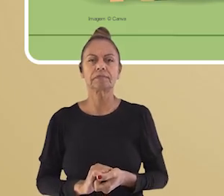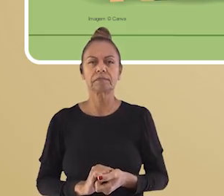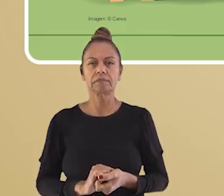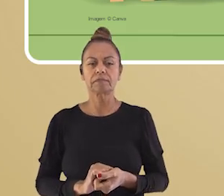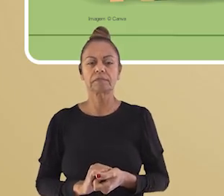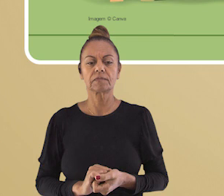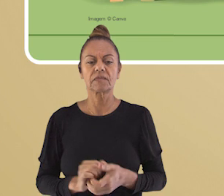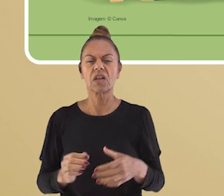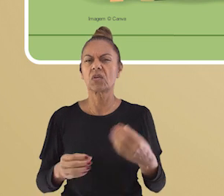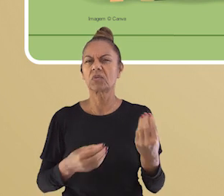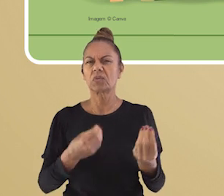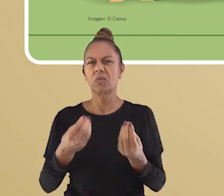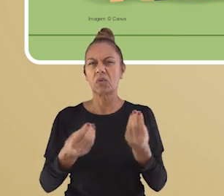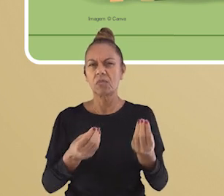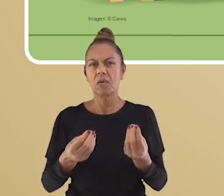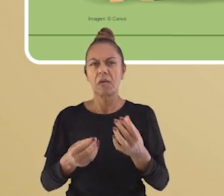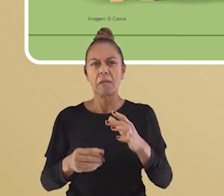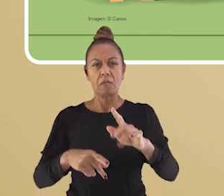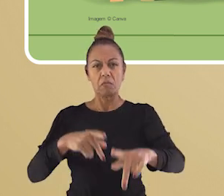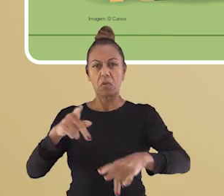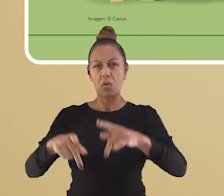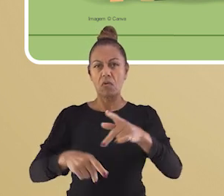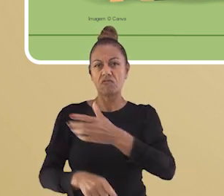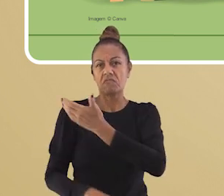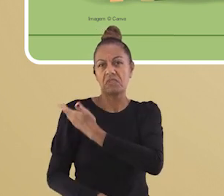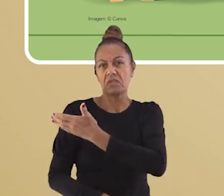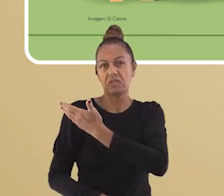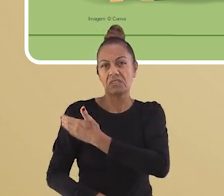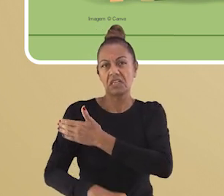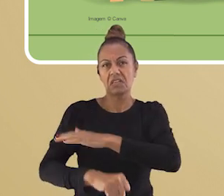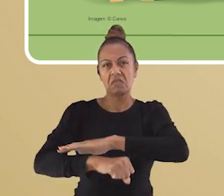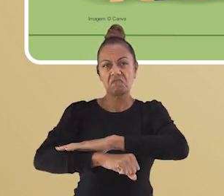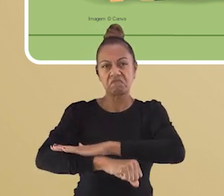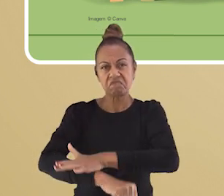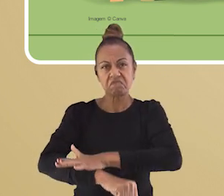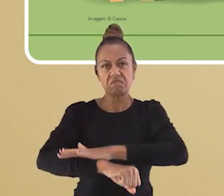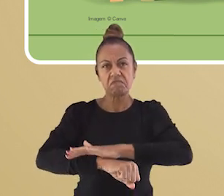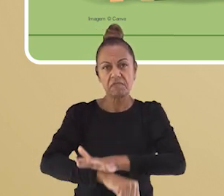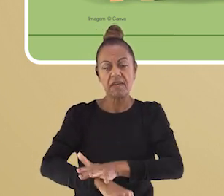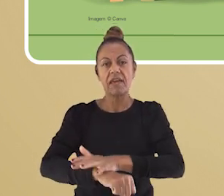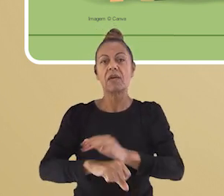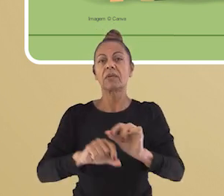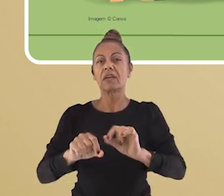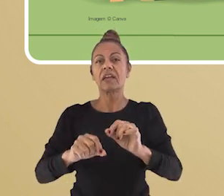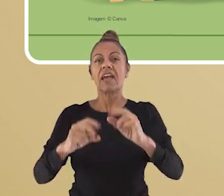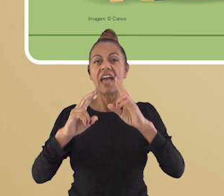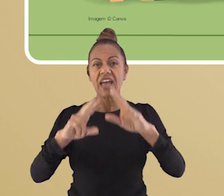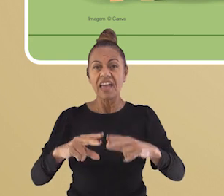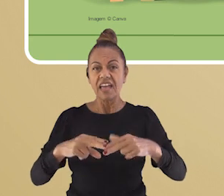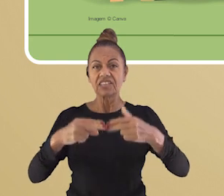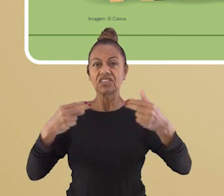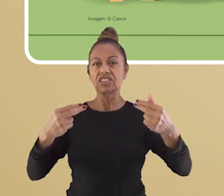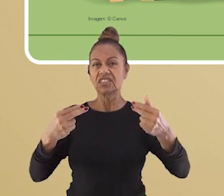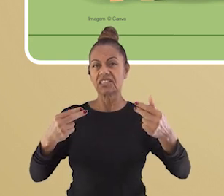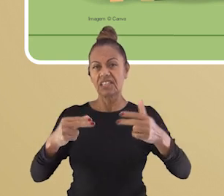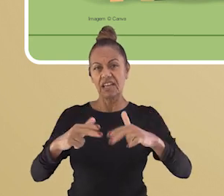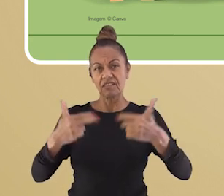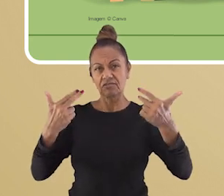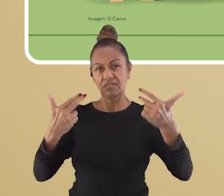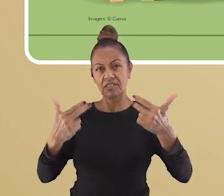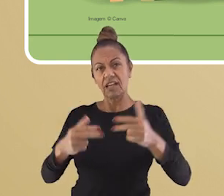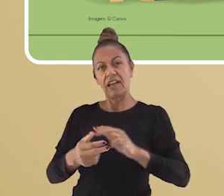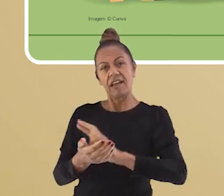racismo é qualquer forma de hostilidade e preconceito sobre etnias diferentes. É importante dizer